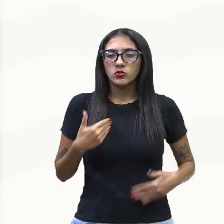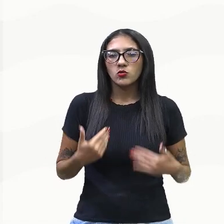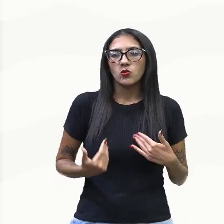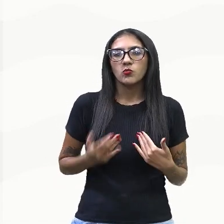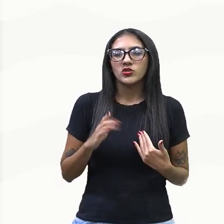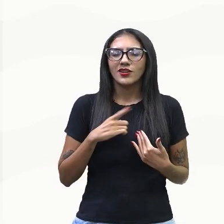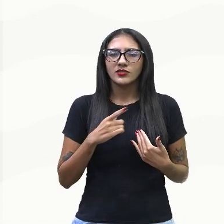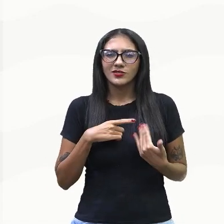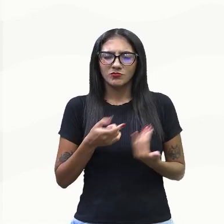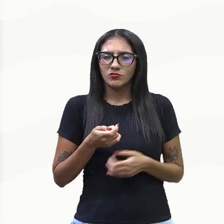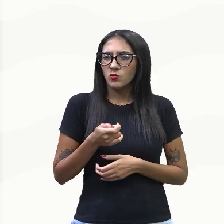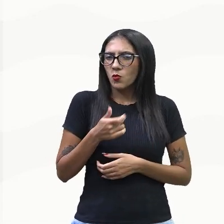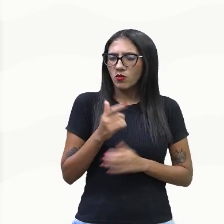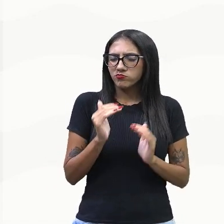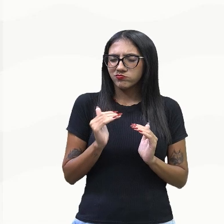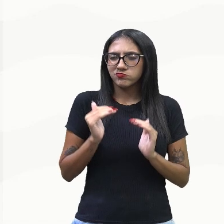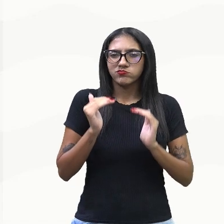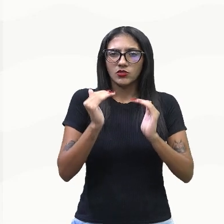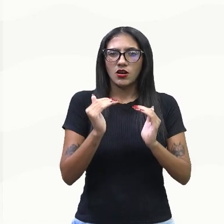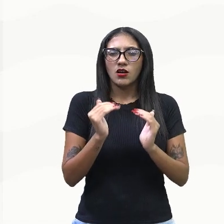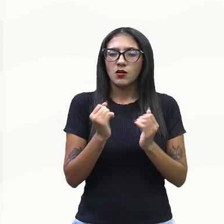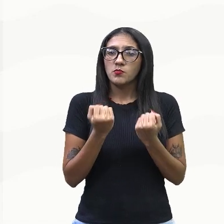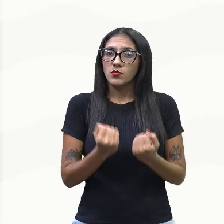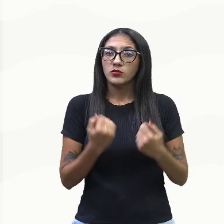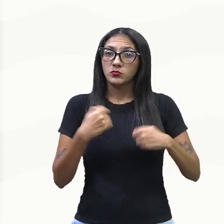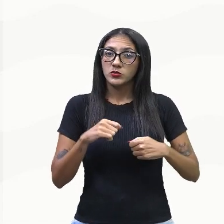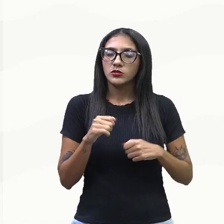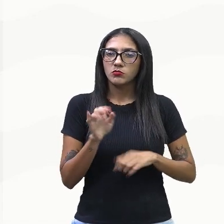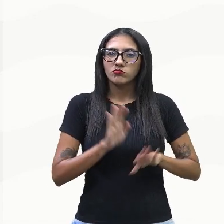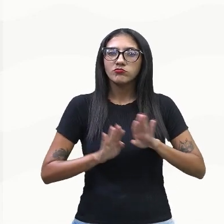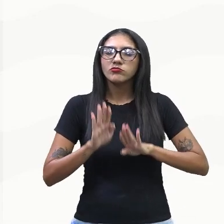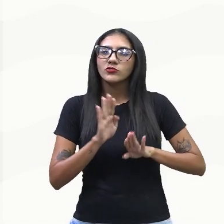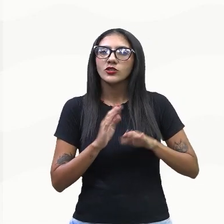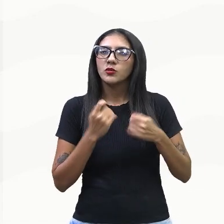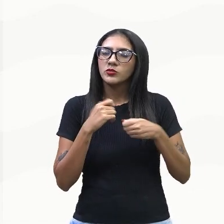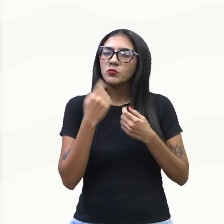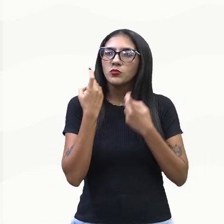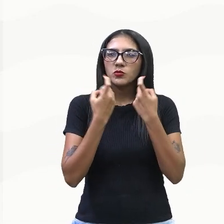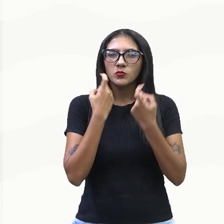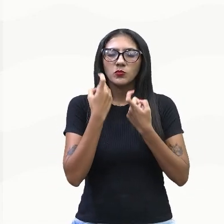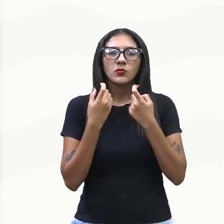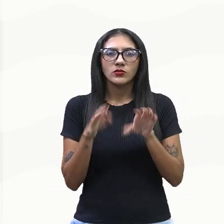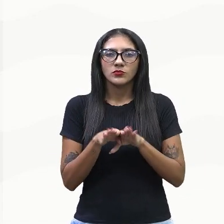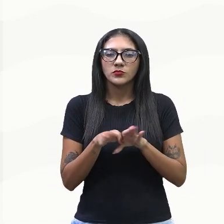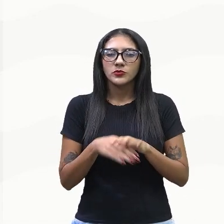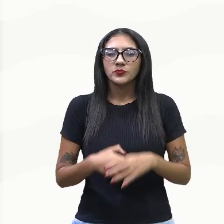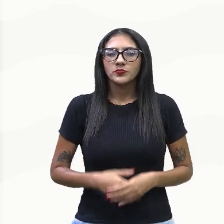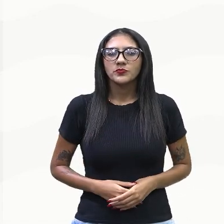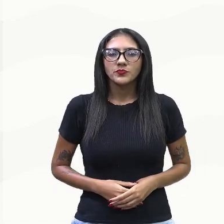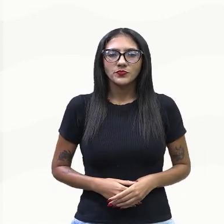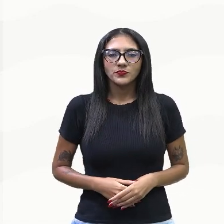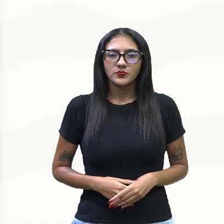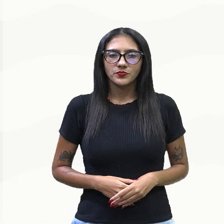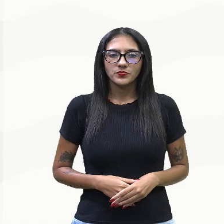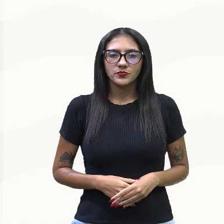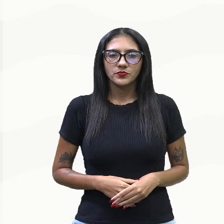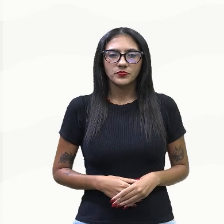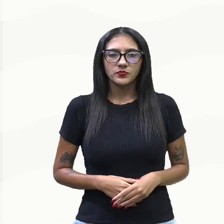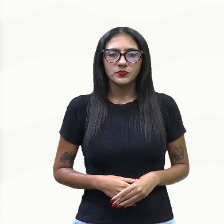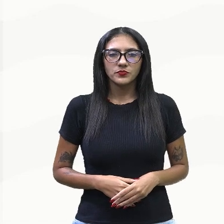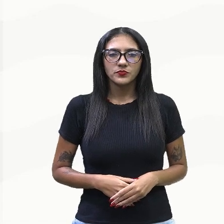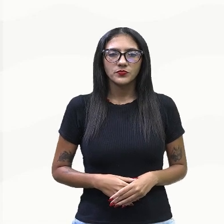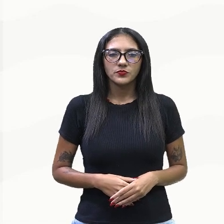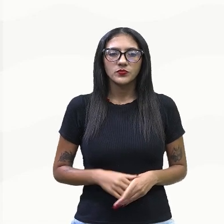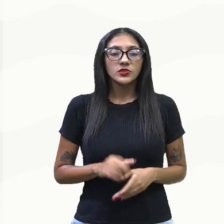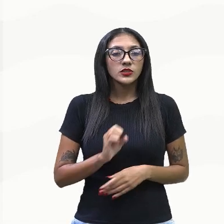no sobrepeso. Já é para se preocupar, já começa, né, a preocupação aqui. E se tiver